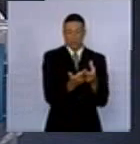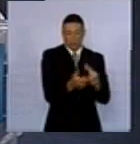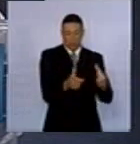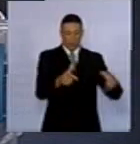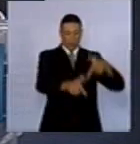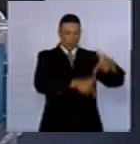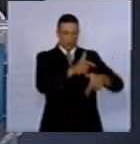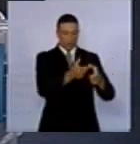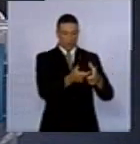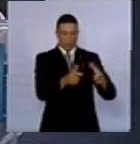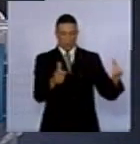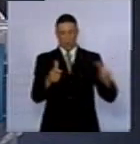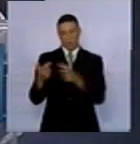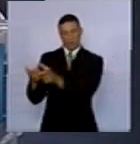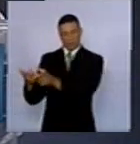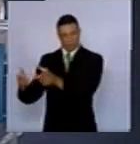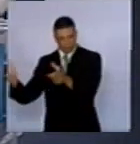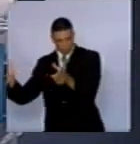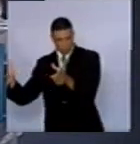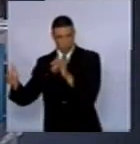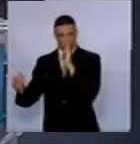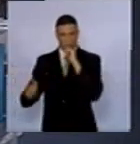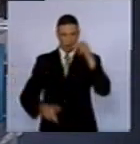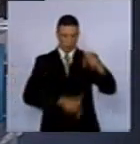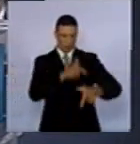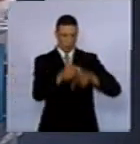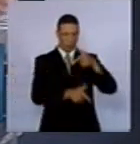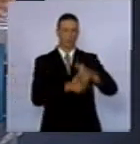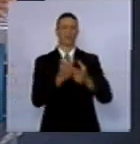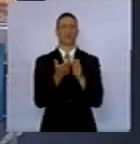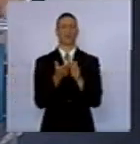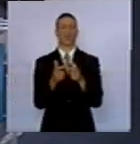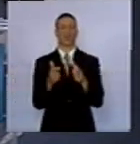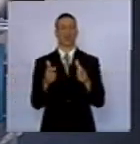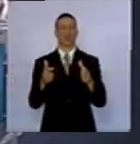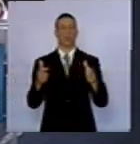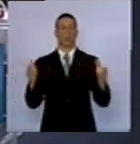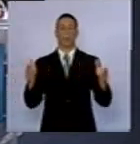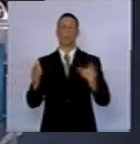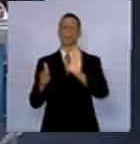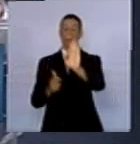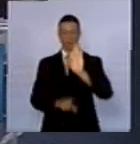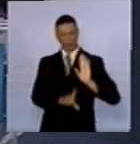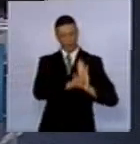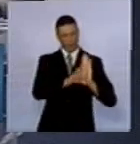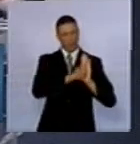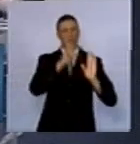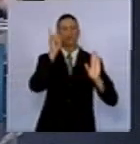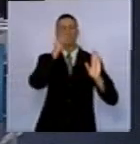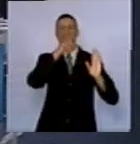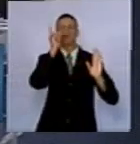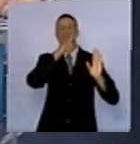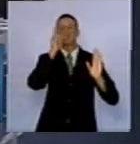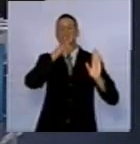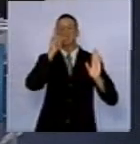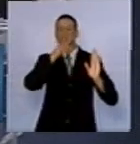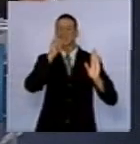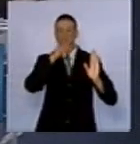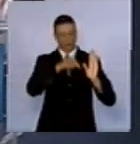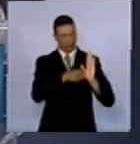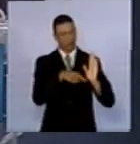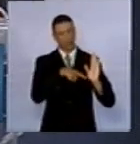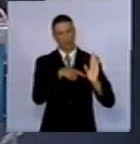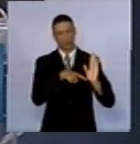nesse mercado apesar disso o serviço vem crescendo vem crescendo apesar da lei porque outros instrumentos como